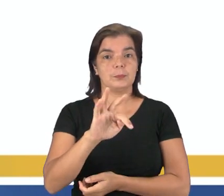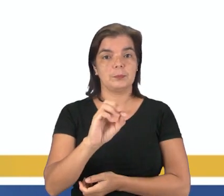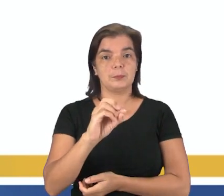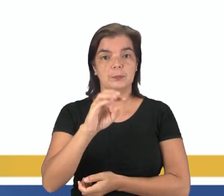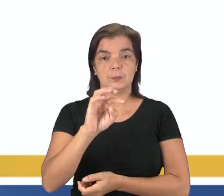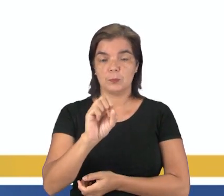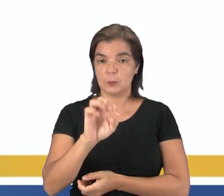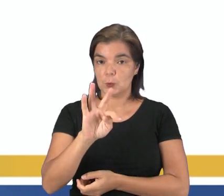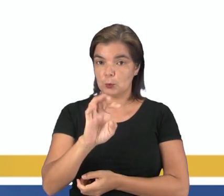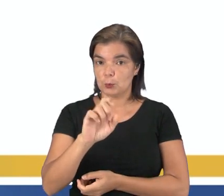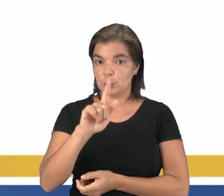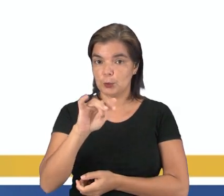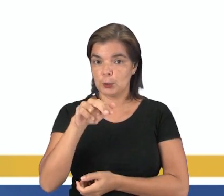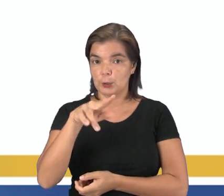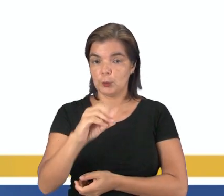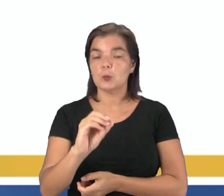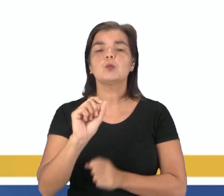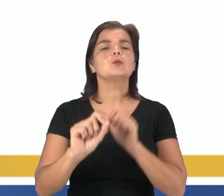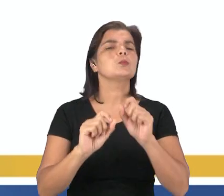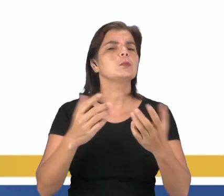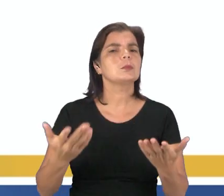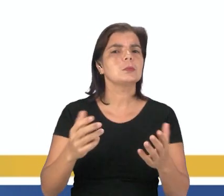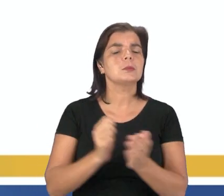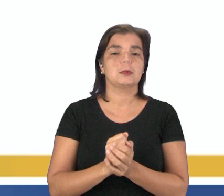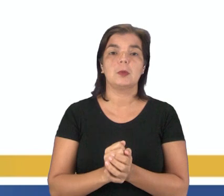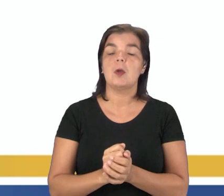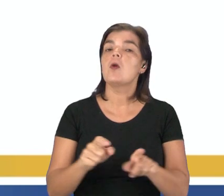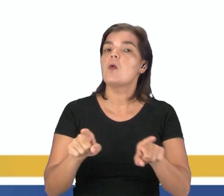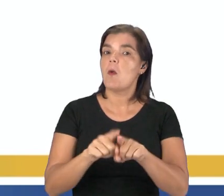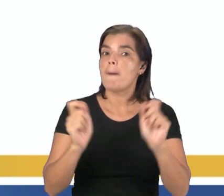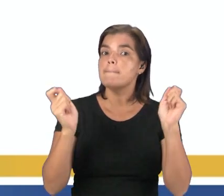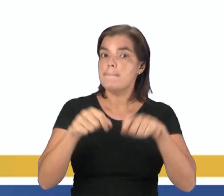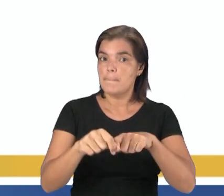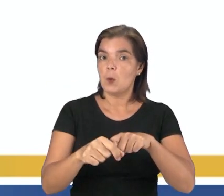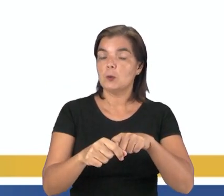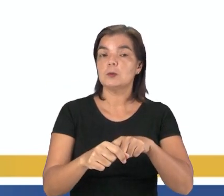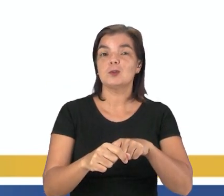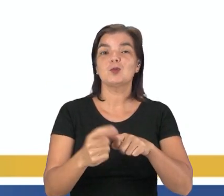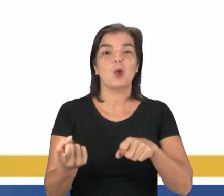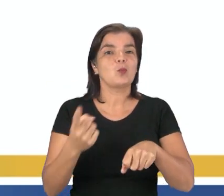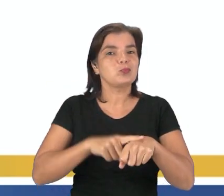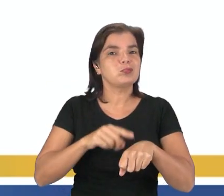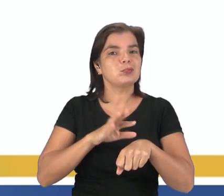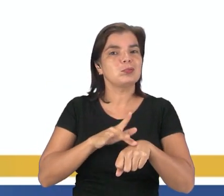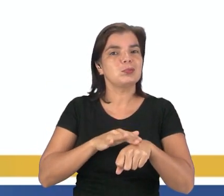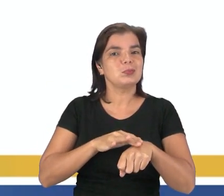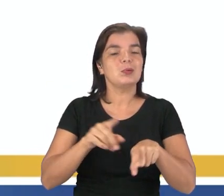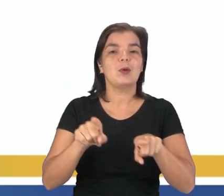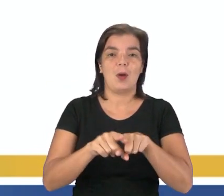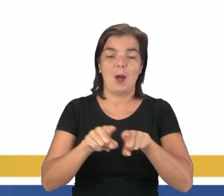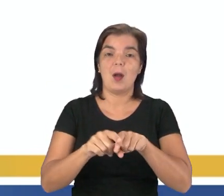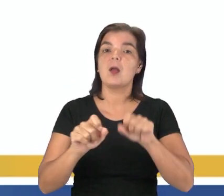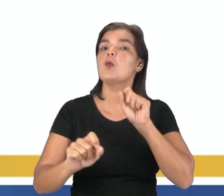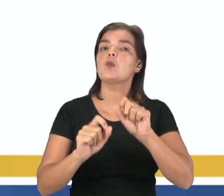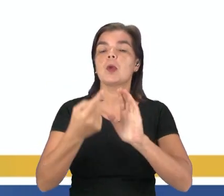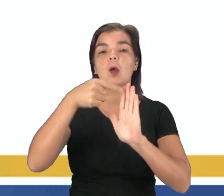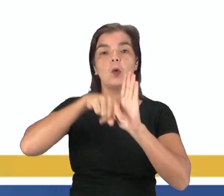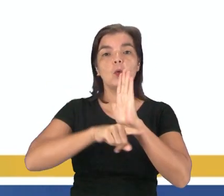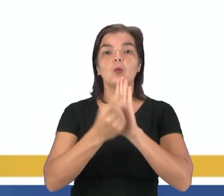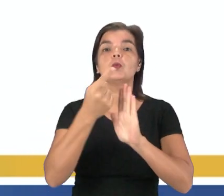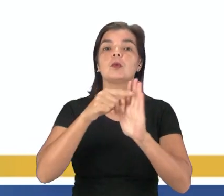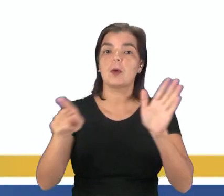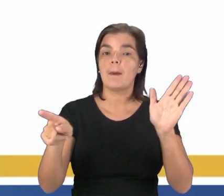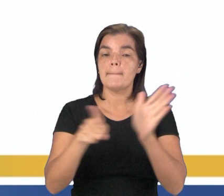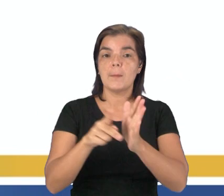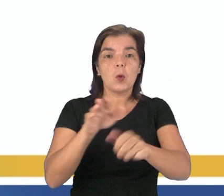Esses agentes patogênicos são os organismos que podem nos causar doenças. E aí a nossa imunidade natural vai ser quem? A